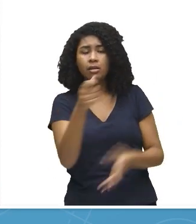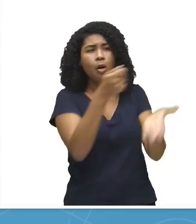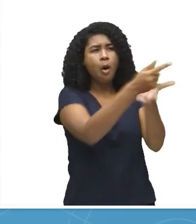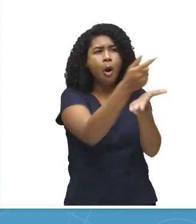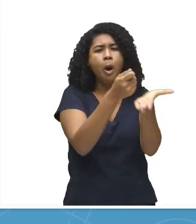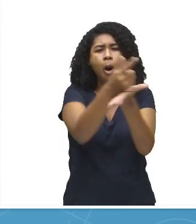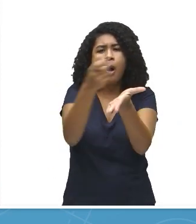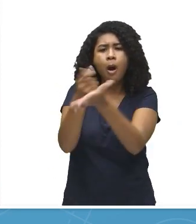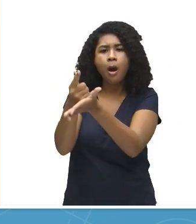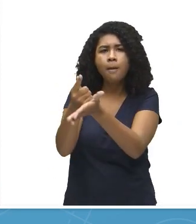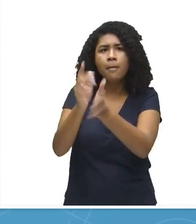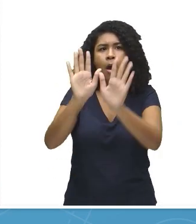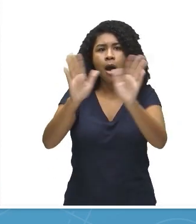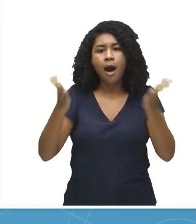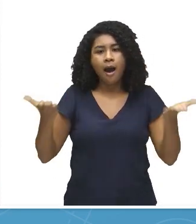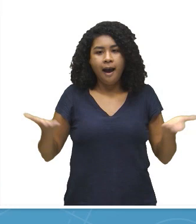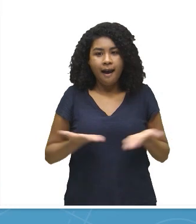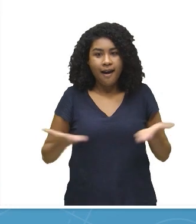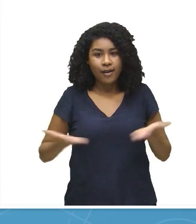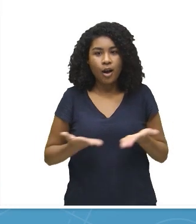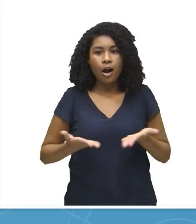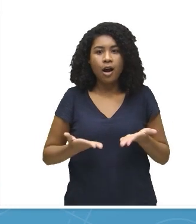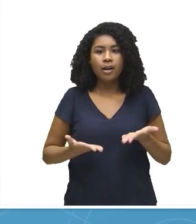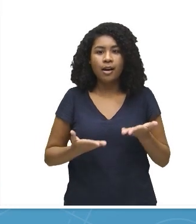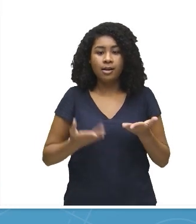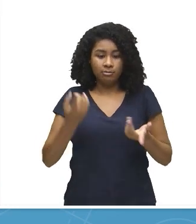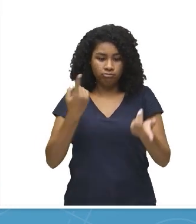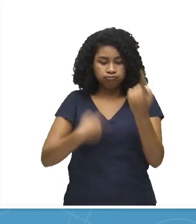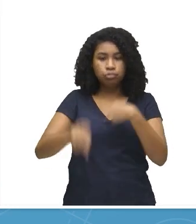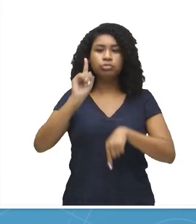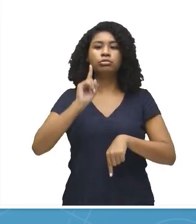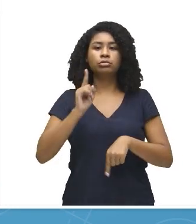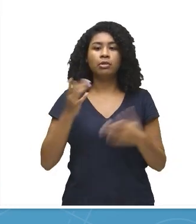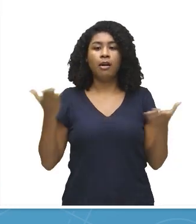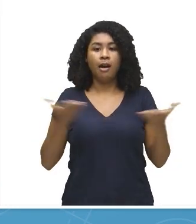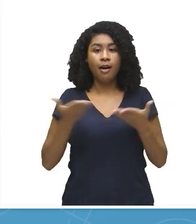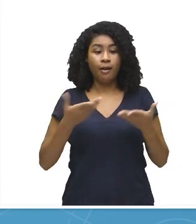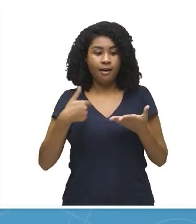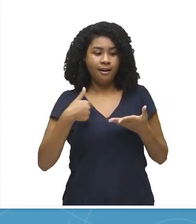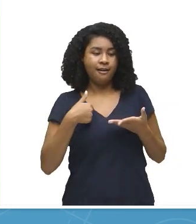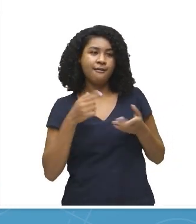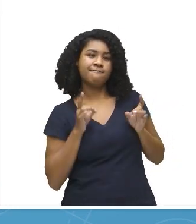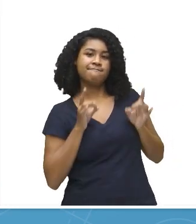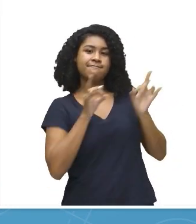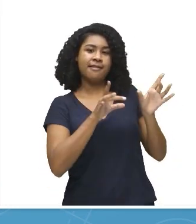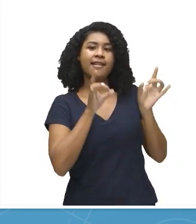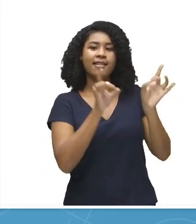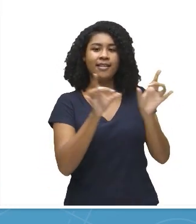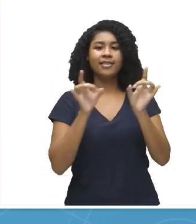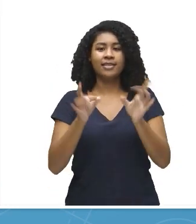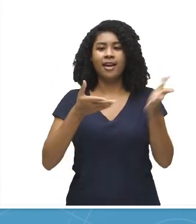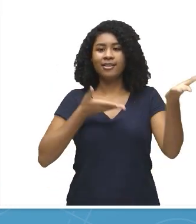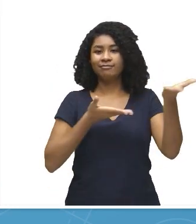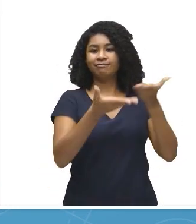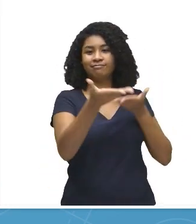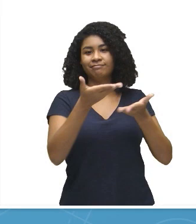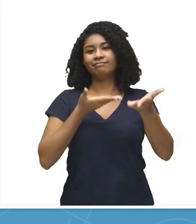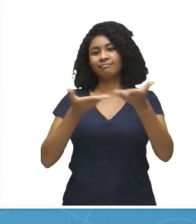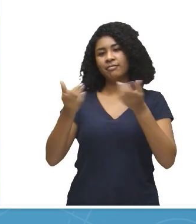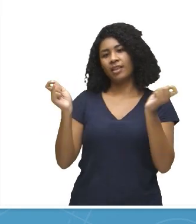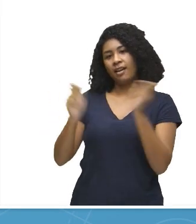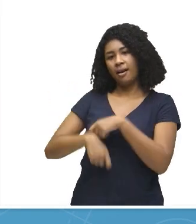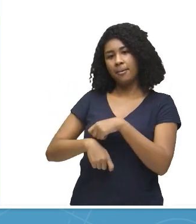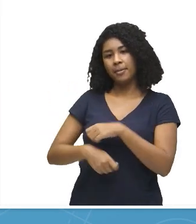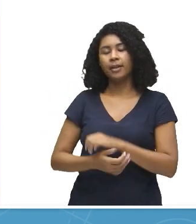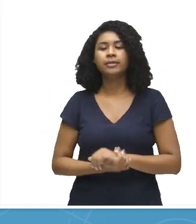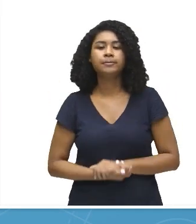vai exportar, a gente vai comercializar com outros países. Aí temos também o estímulo